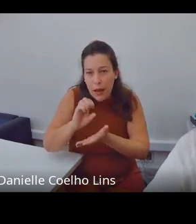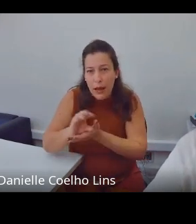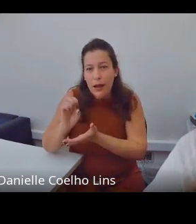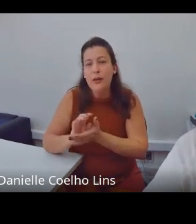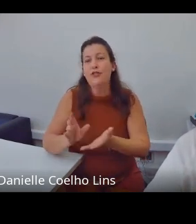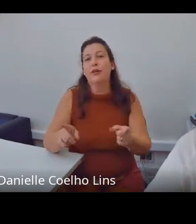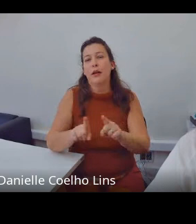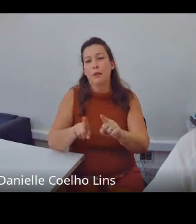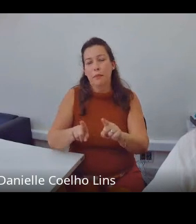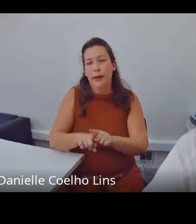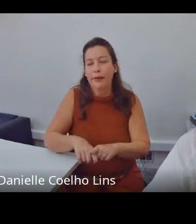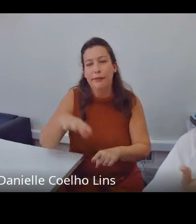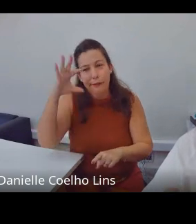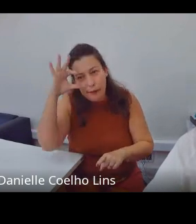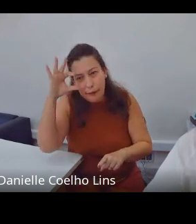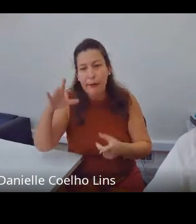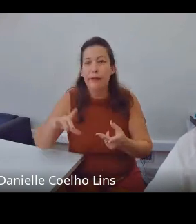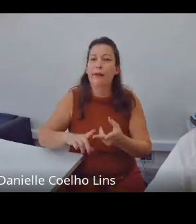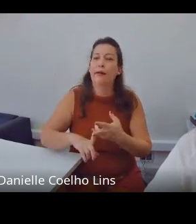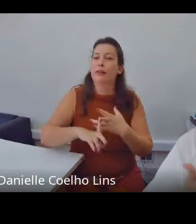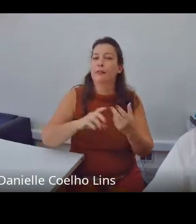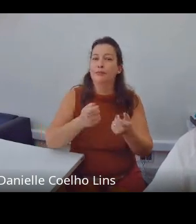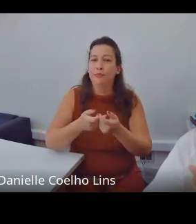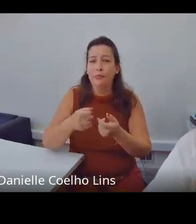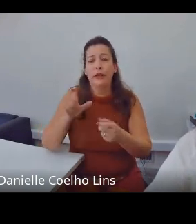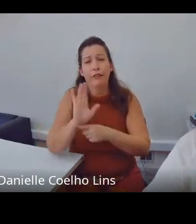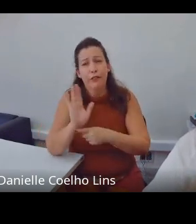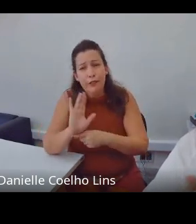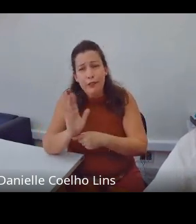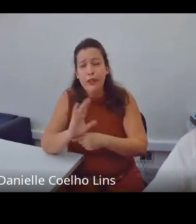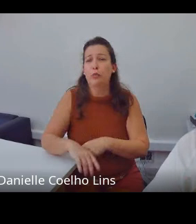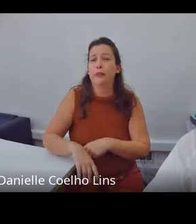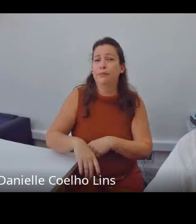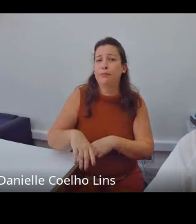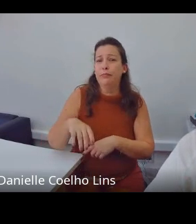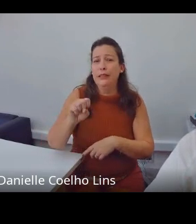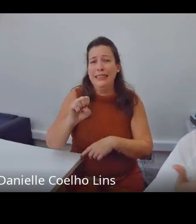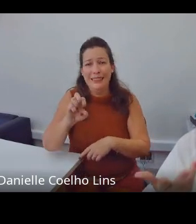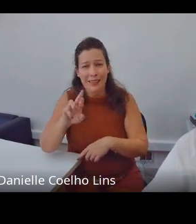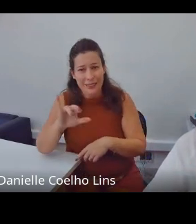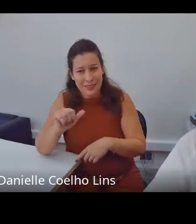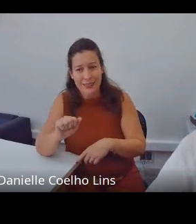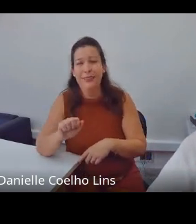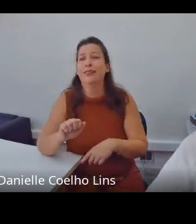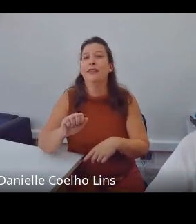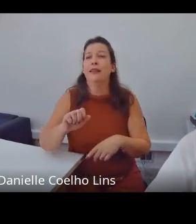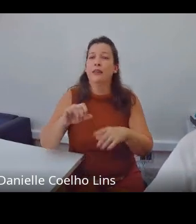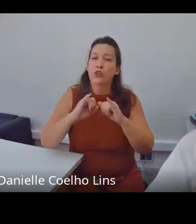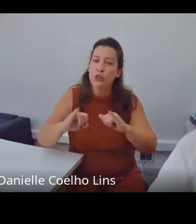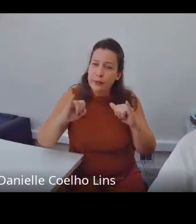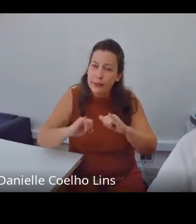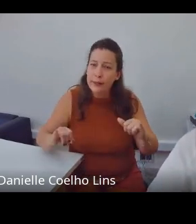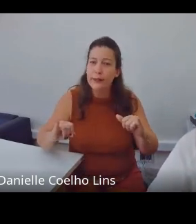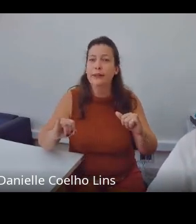no Instagram, no direct, isso é um gênero. Filme, série, notícia, propaganda, palestra, reunião,